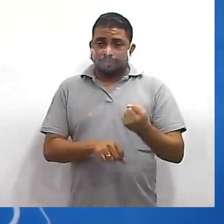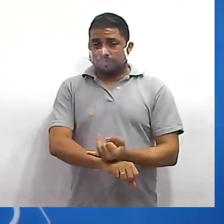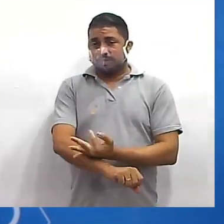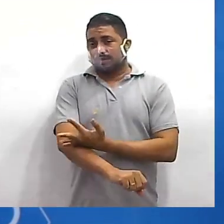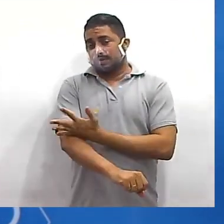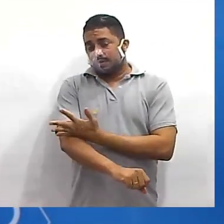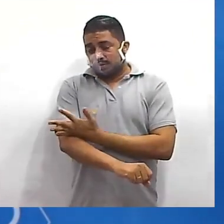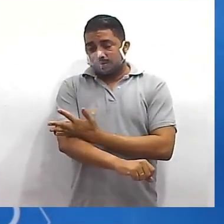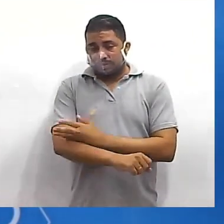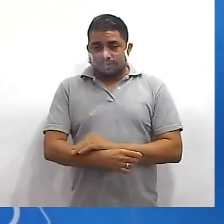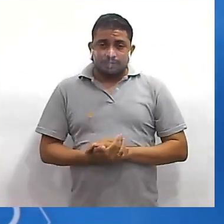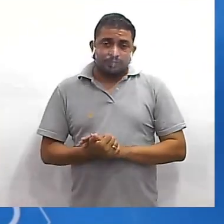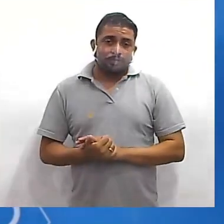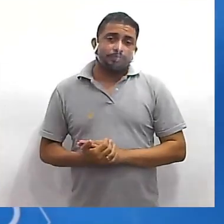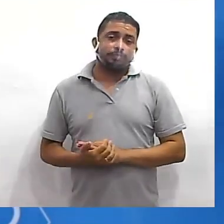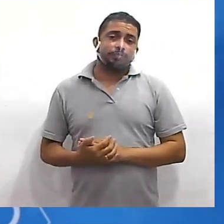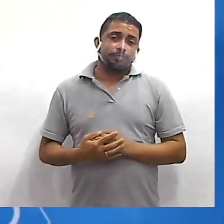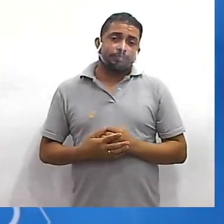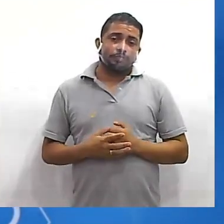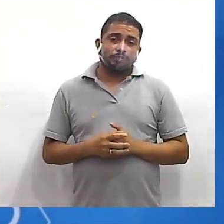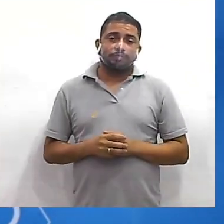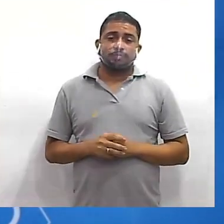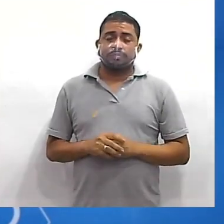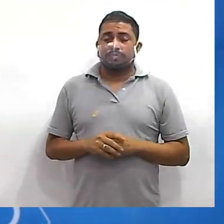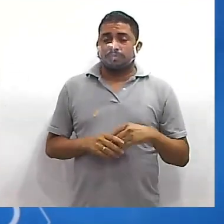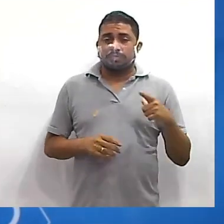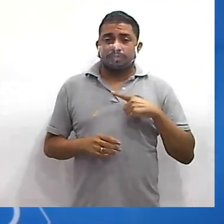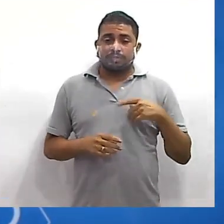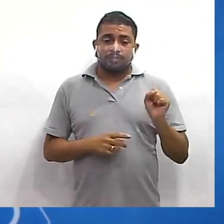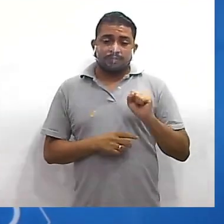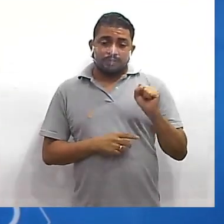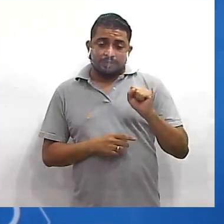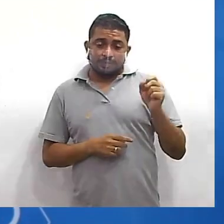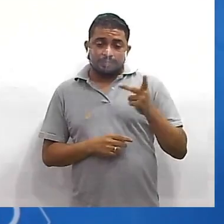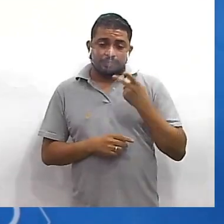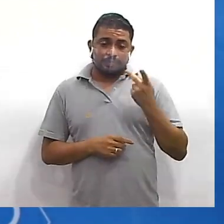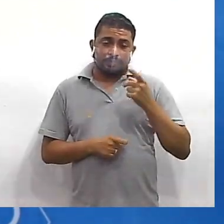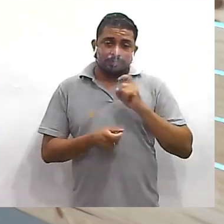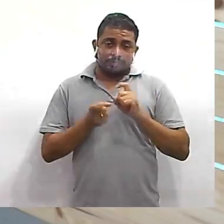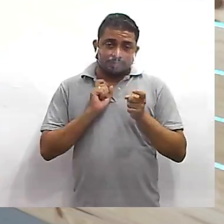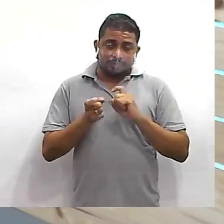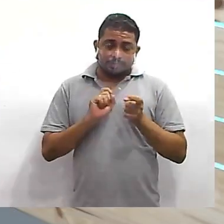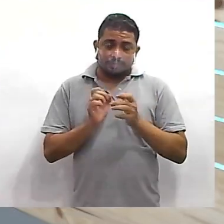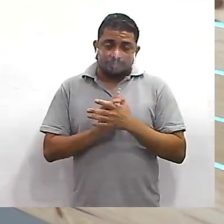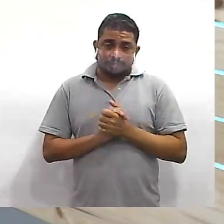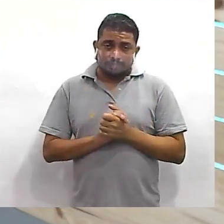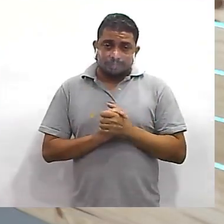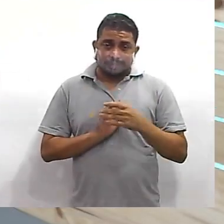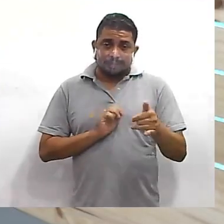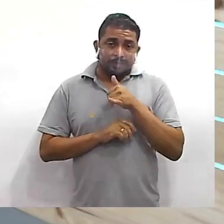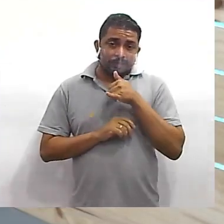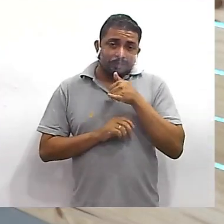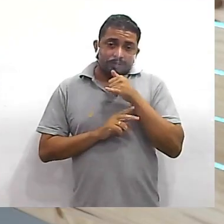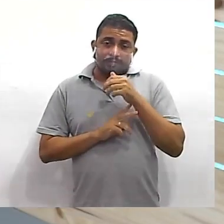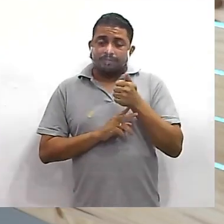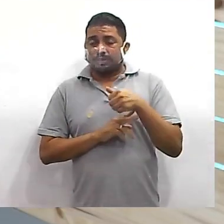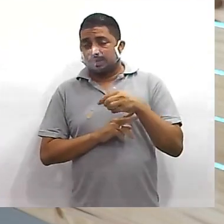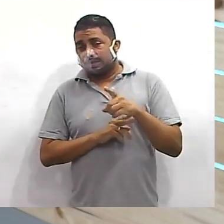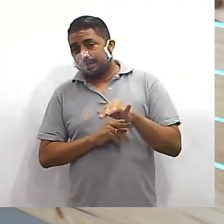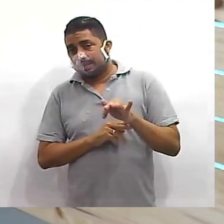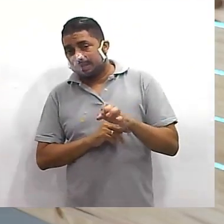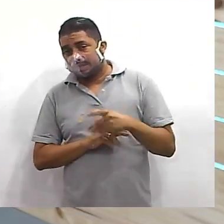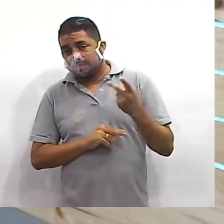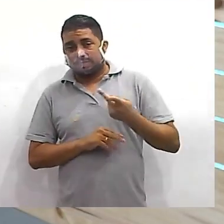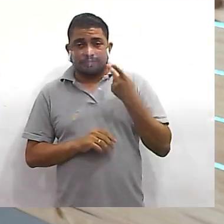que é a oitava competência que a gente acabou de discutir. Esse exemplo que o André falou aí, dos papéis que